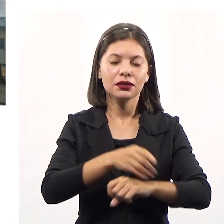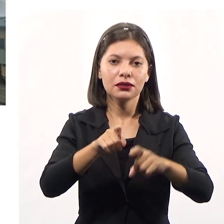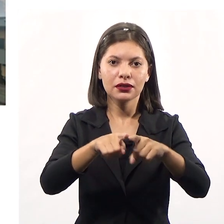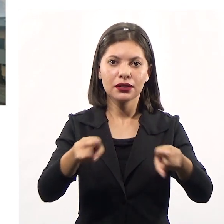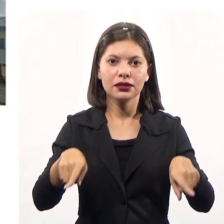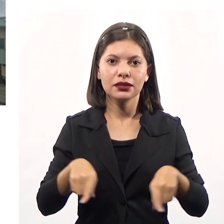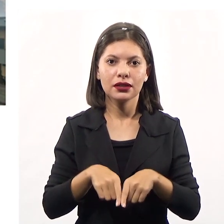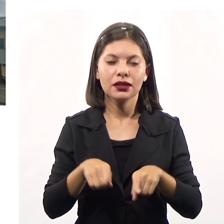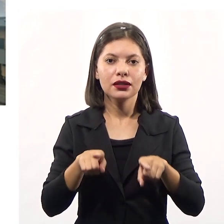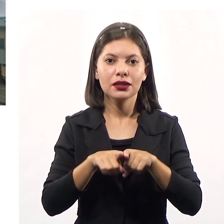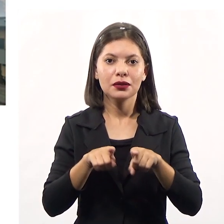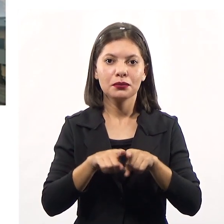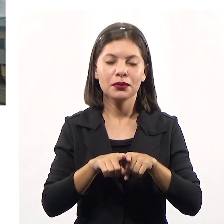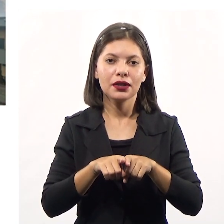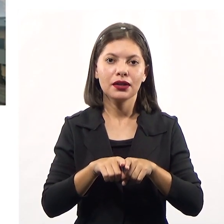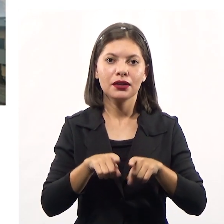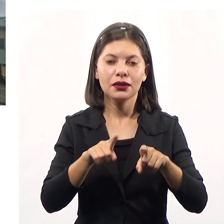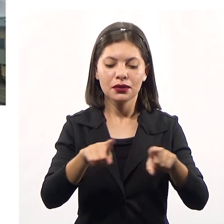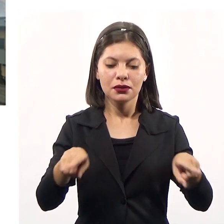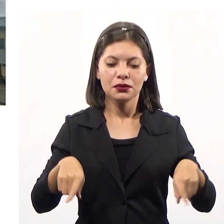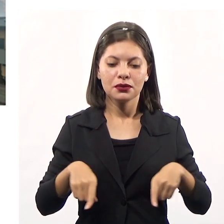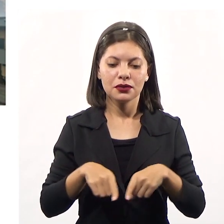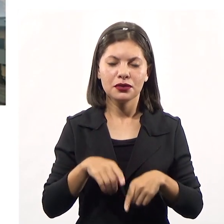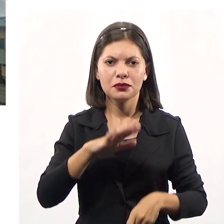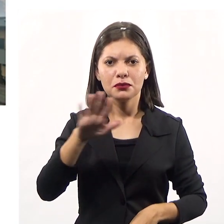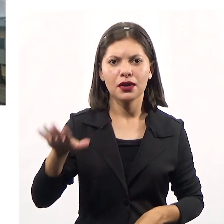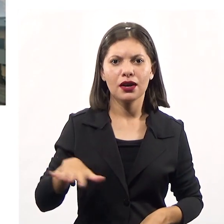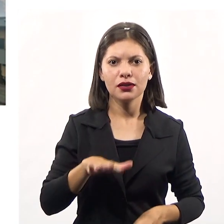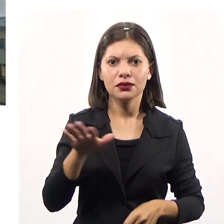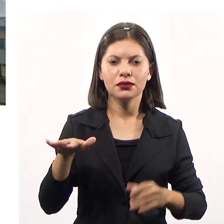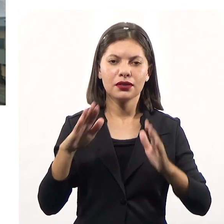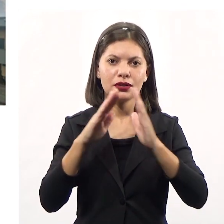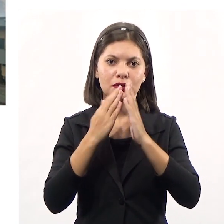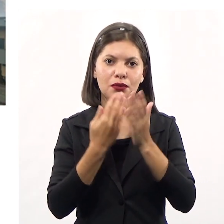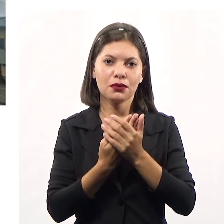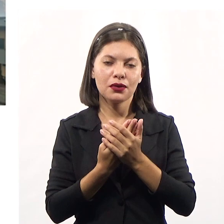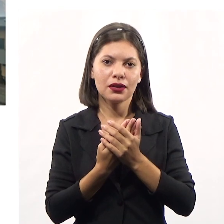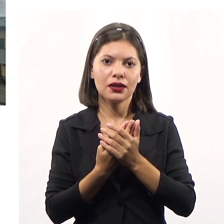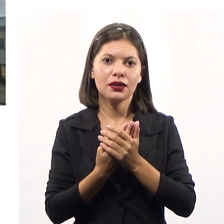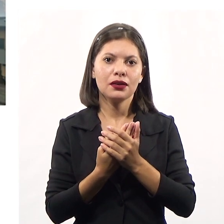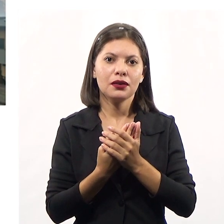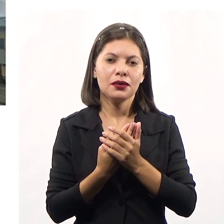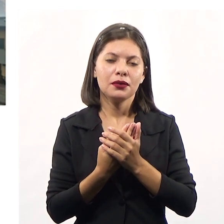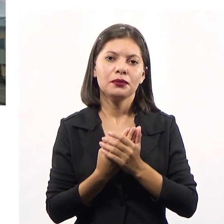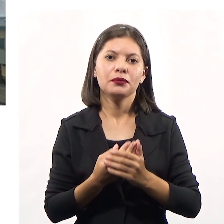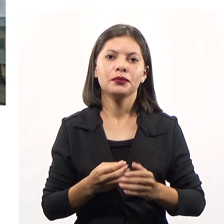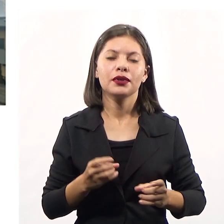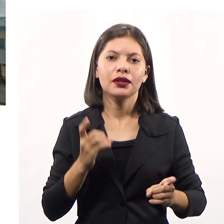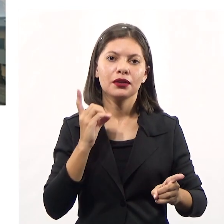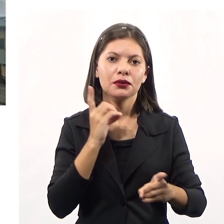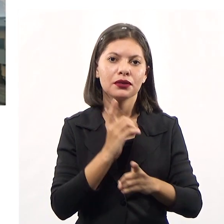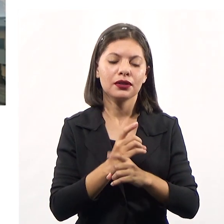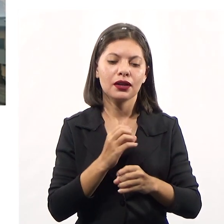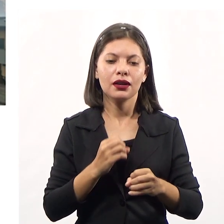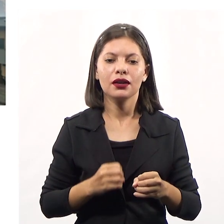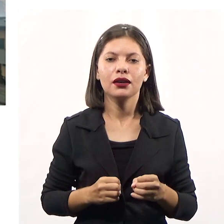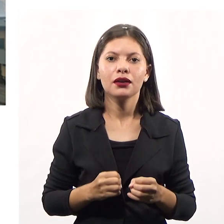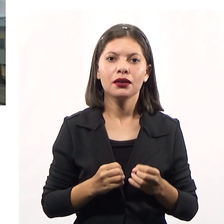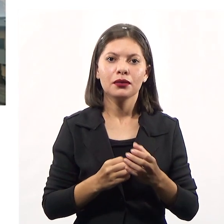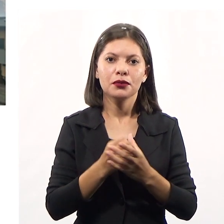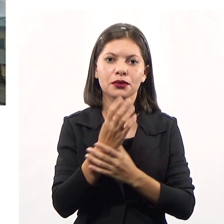também utilizar os pátios e os espaços da escola para a exploração e a